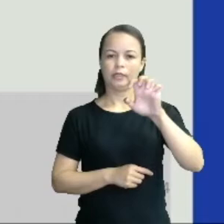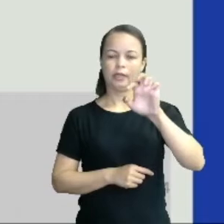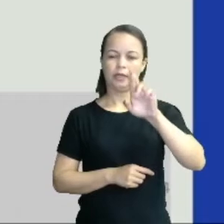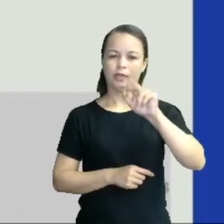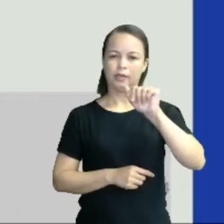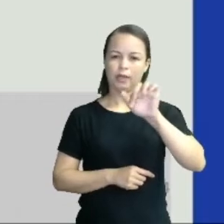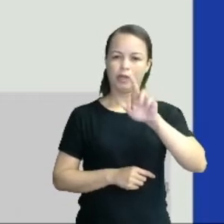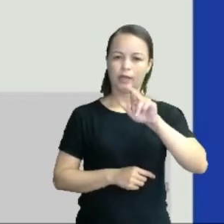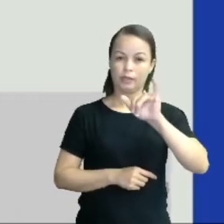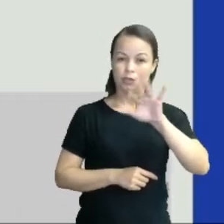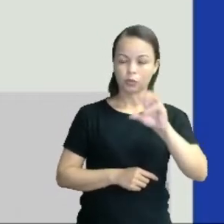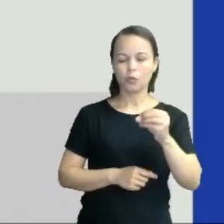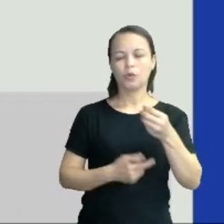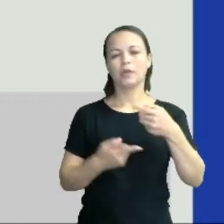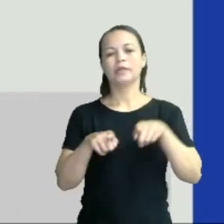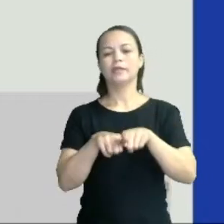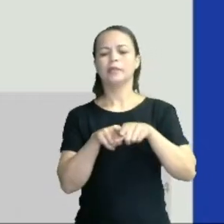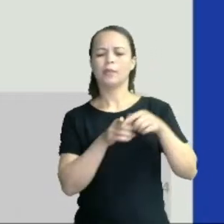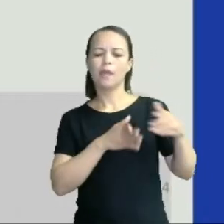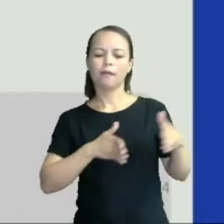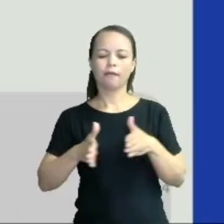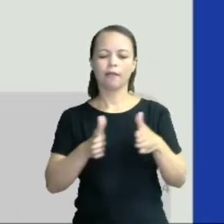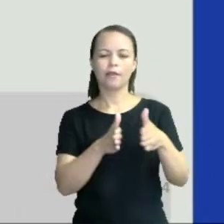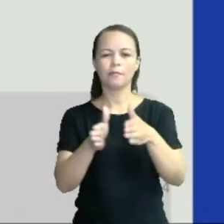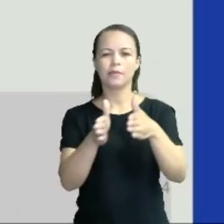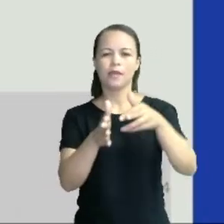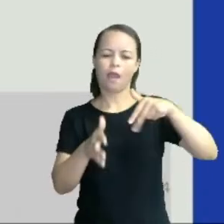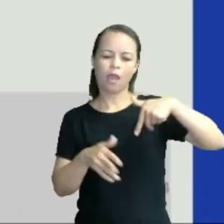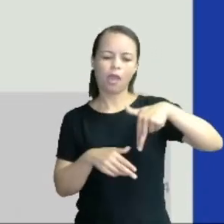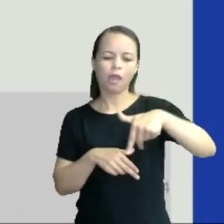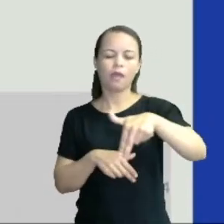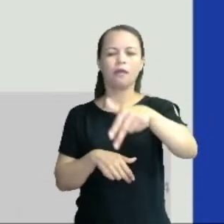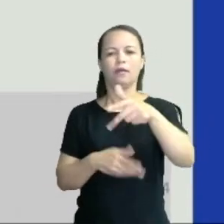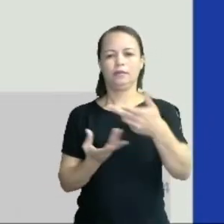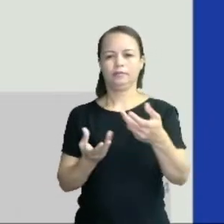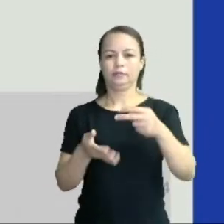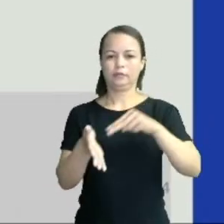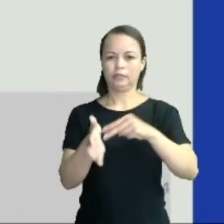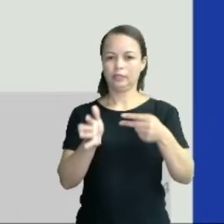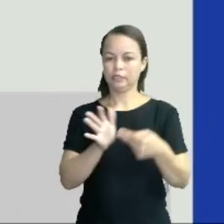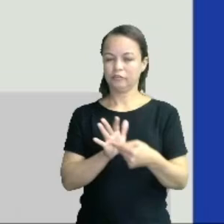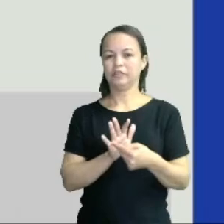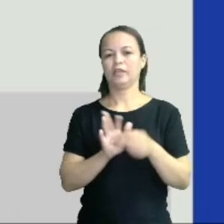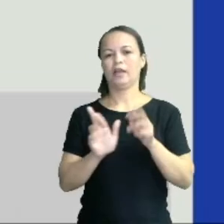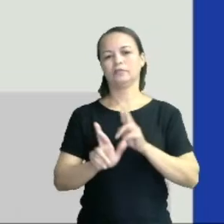Também iguais na pronúncia e na escrita, mas significados